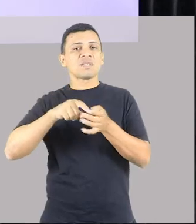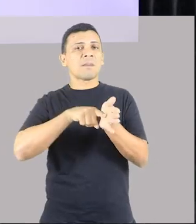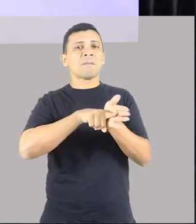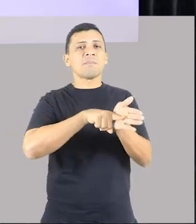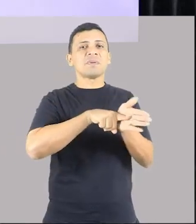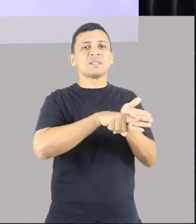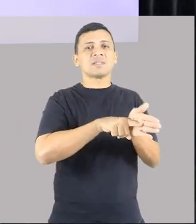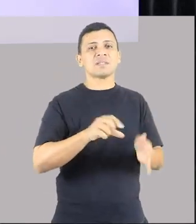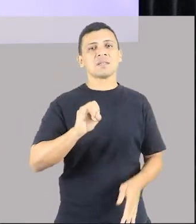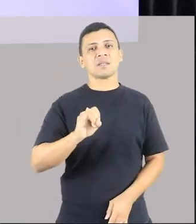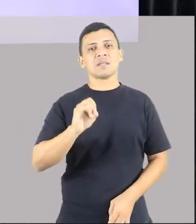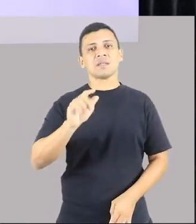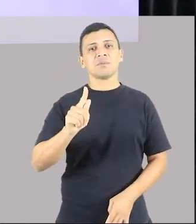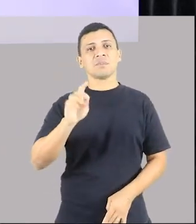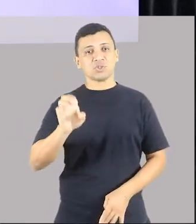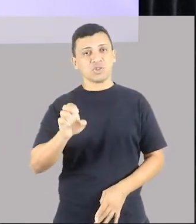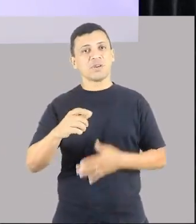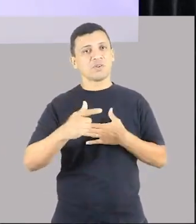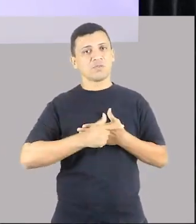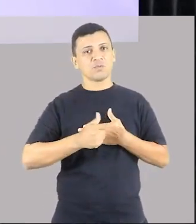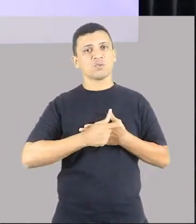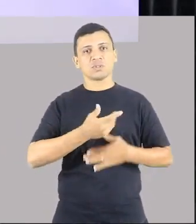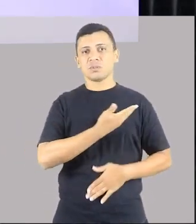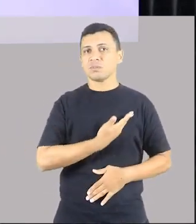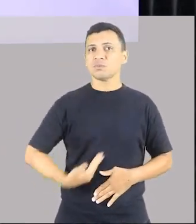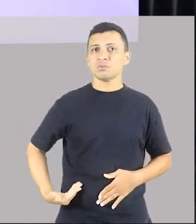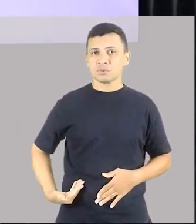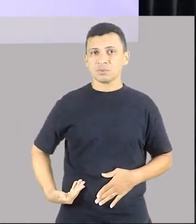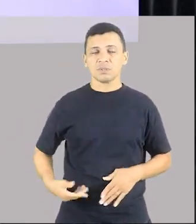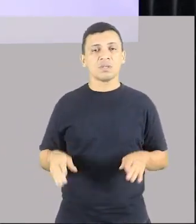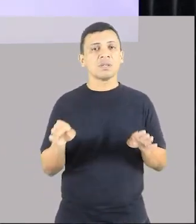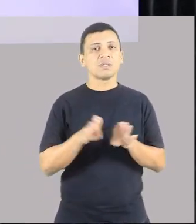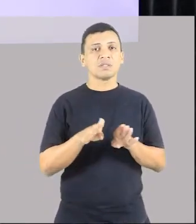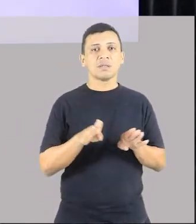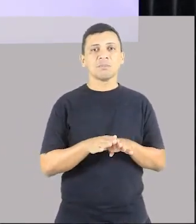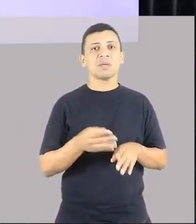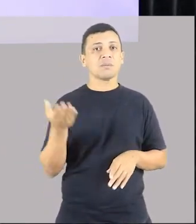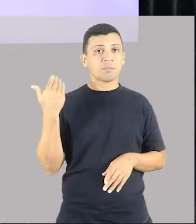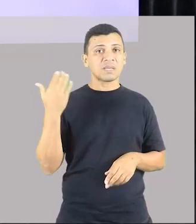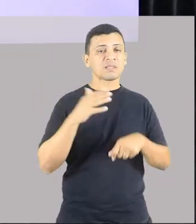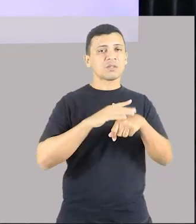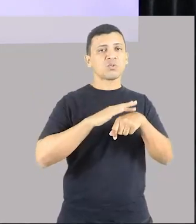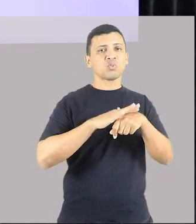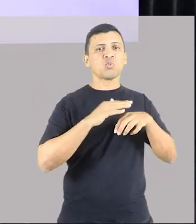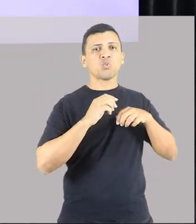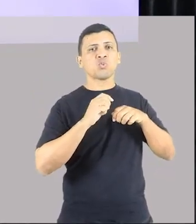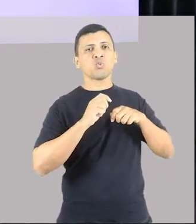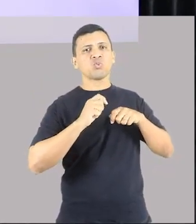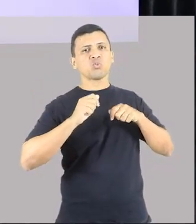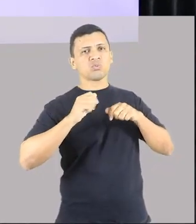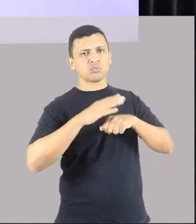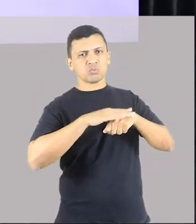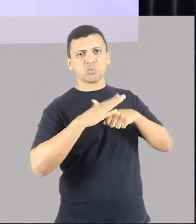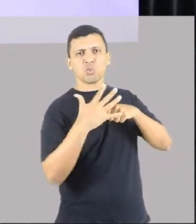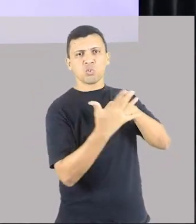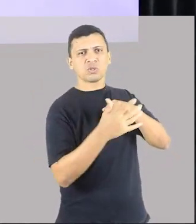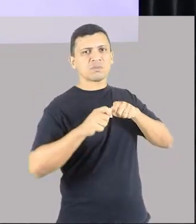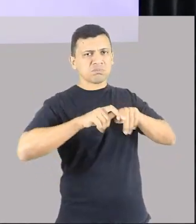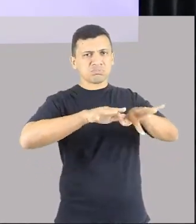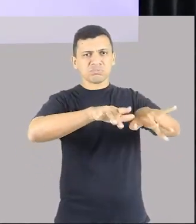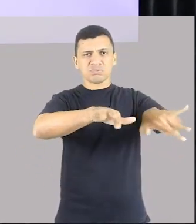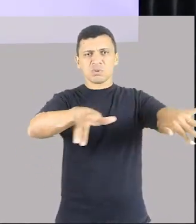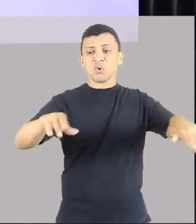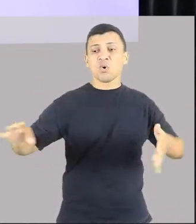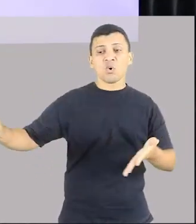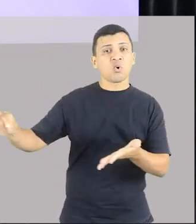também temporariamente uma função pública, como é no caso na pandemia, que se contratou diversos servidores temporários